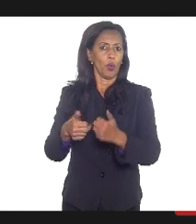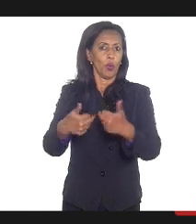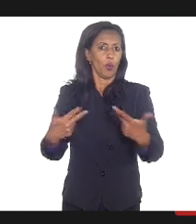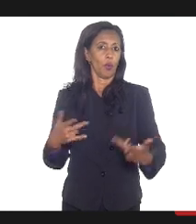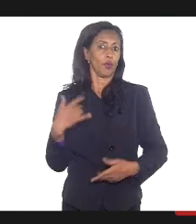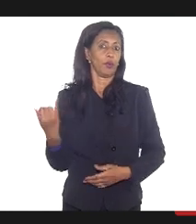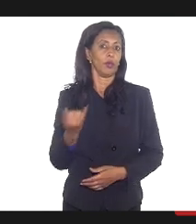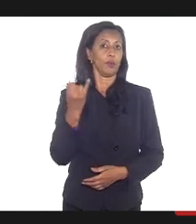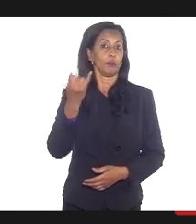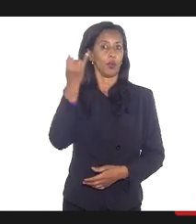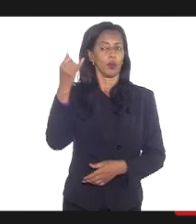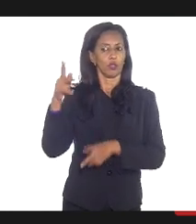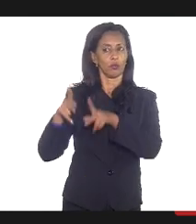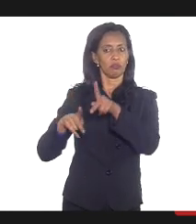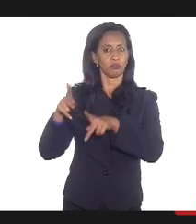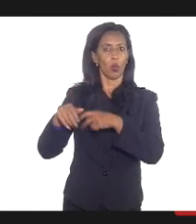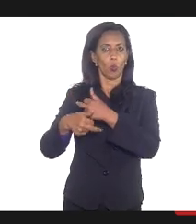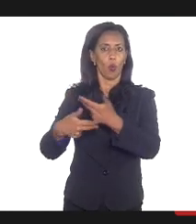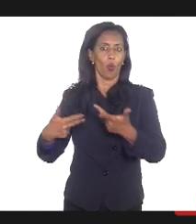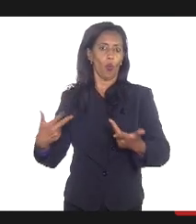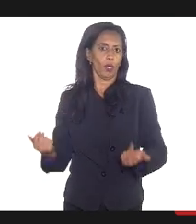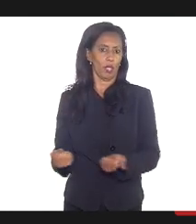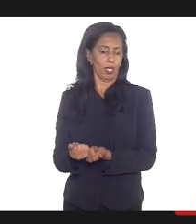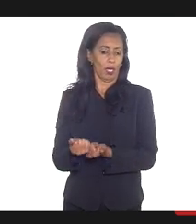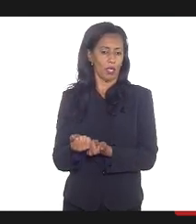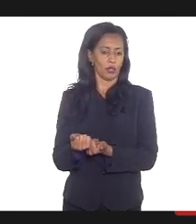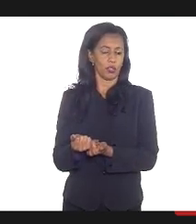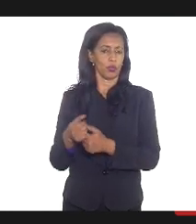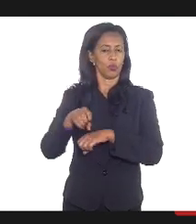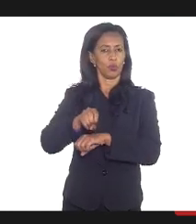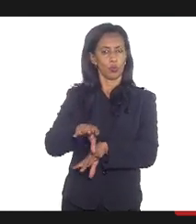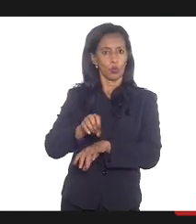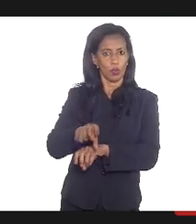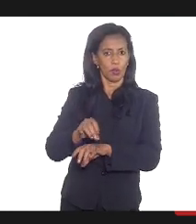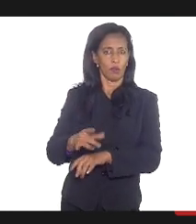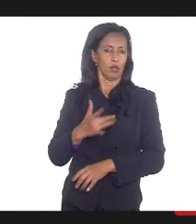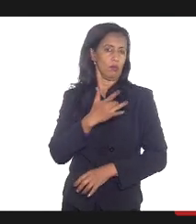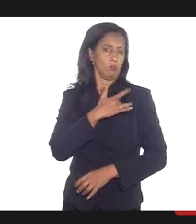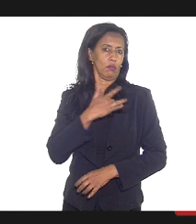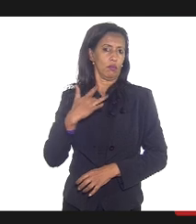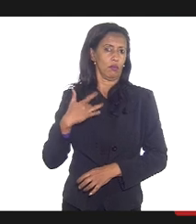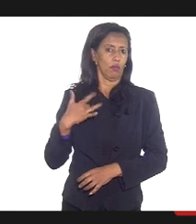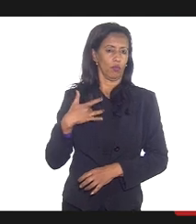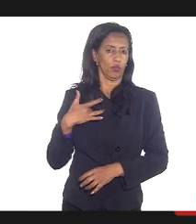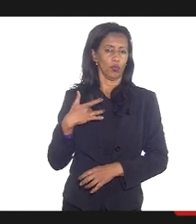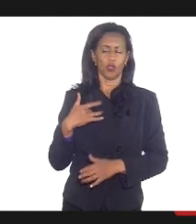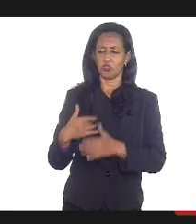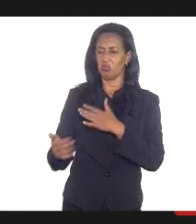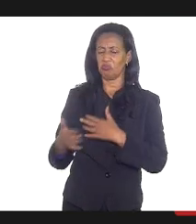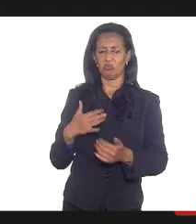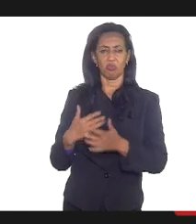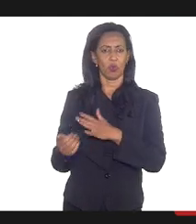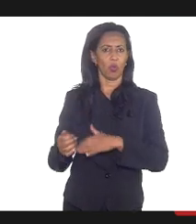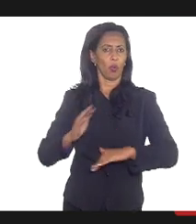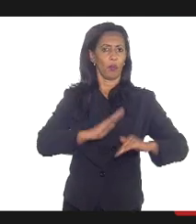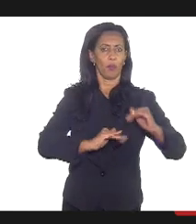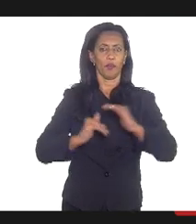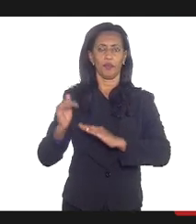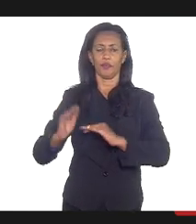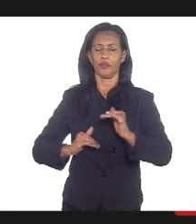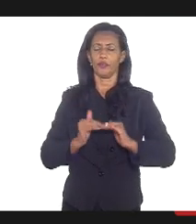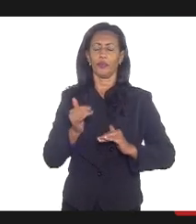muito importante para a população, qualidade dos serviços, seja na educação, na saúde, em qualquer segmento. Então, eu agradeço a todos os